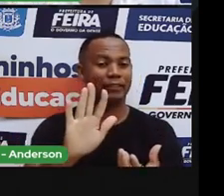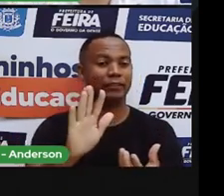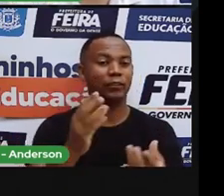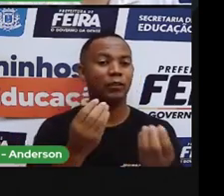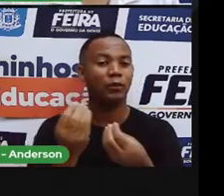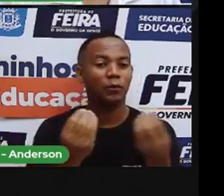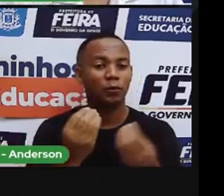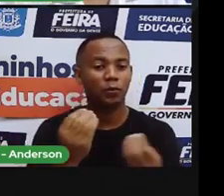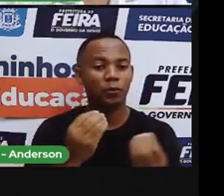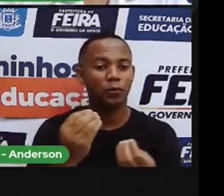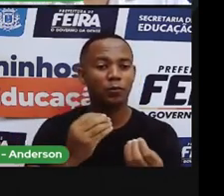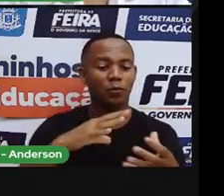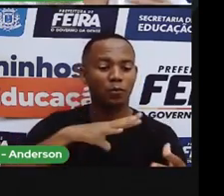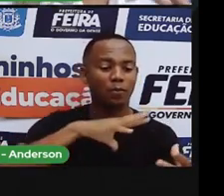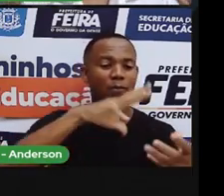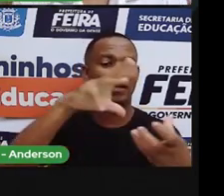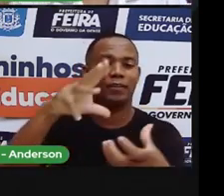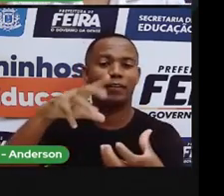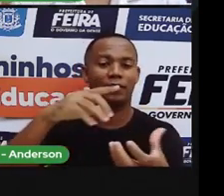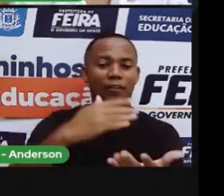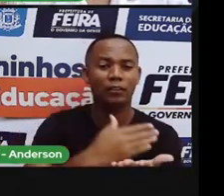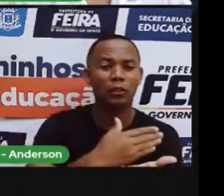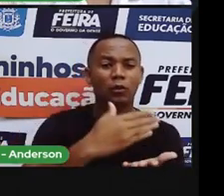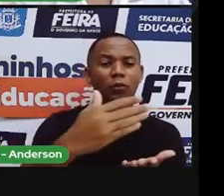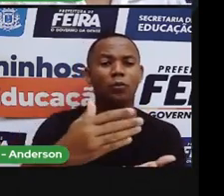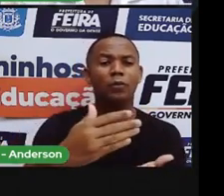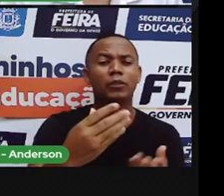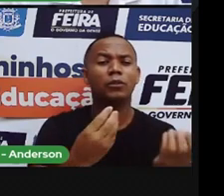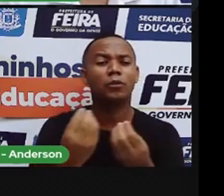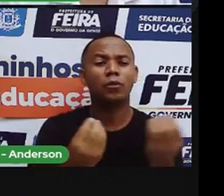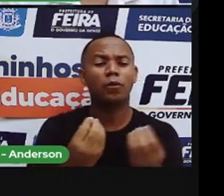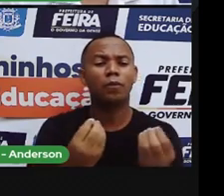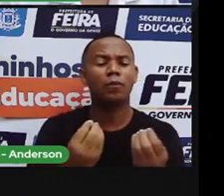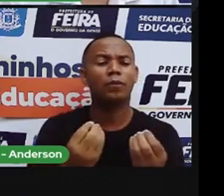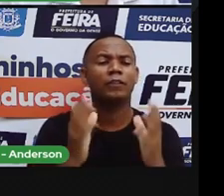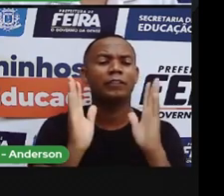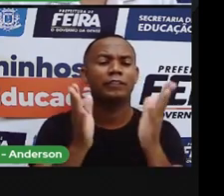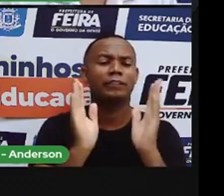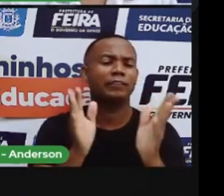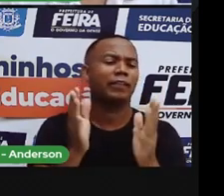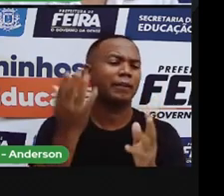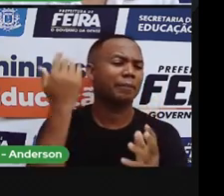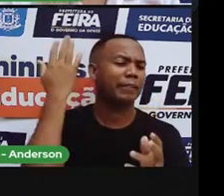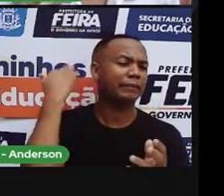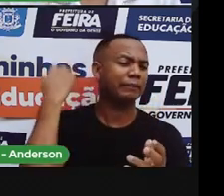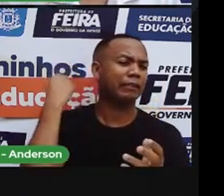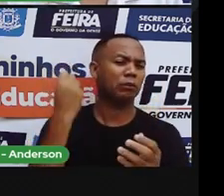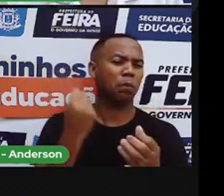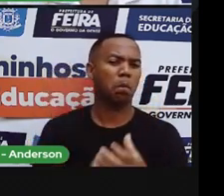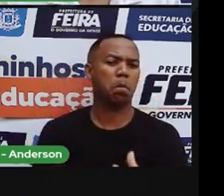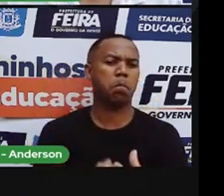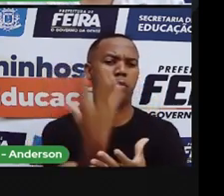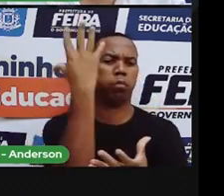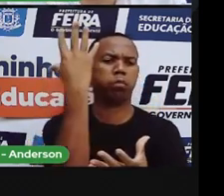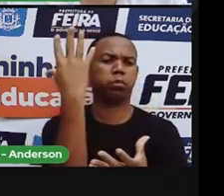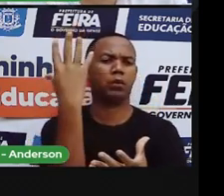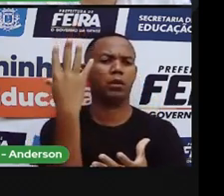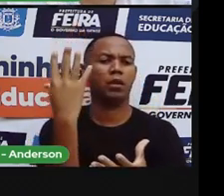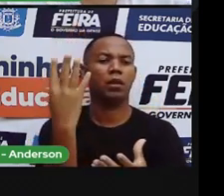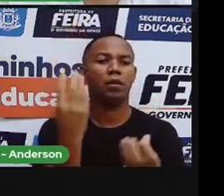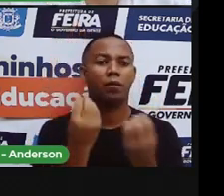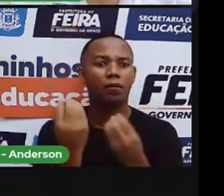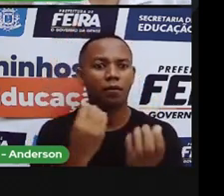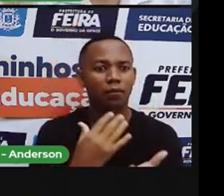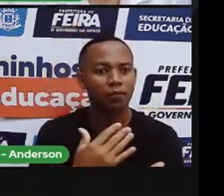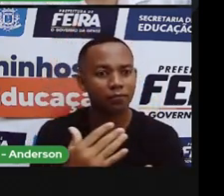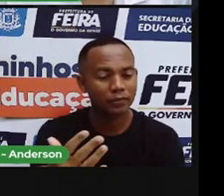Terra, ele tem a origem dele em uma explosão. E vamos falar sobre essa explosão durante essa aula,